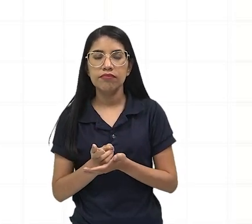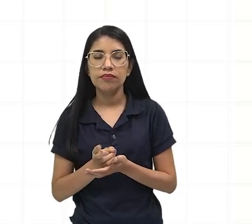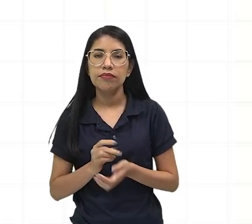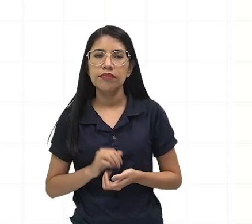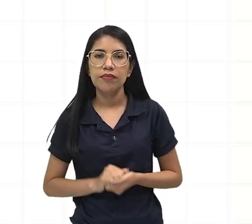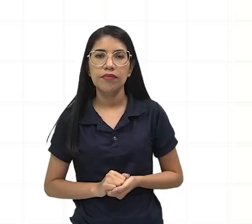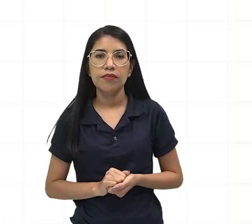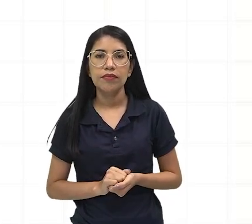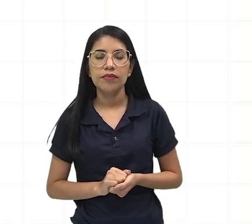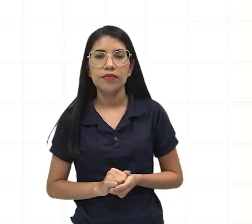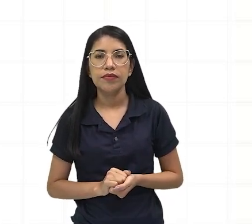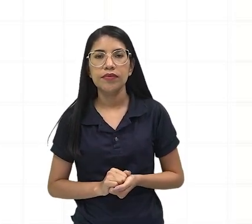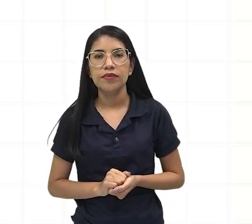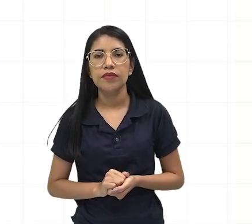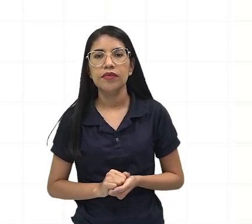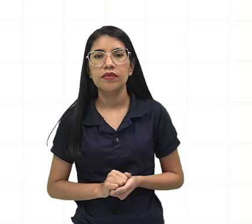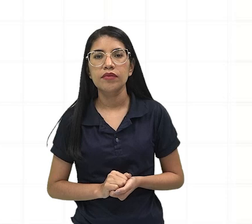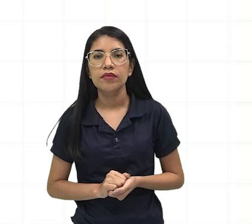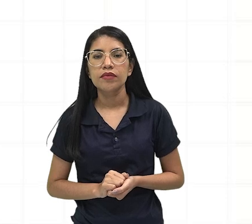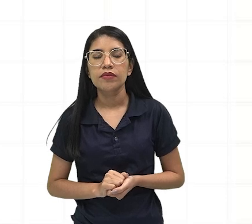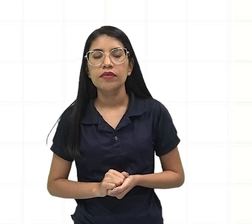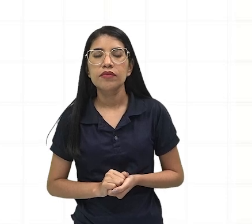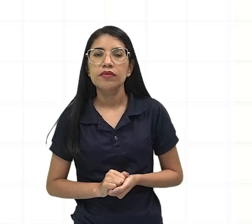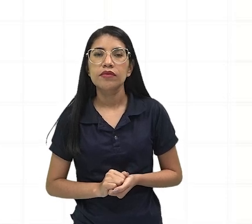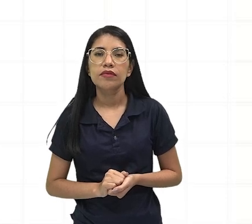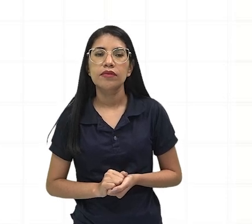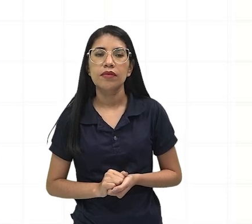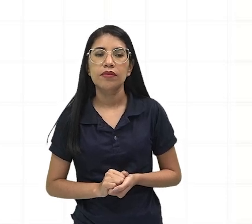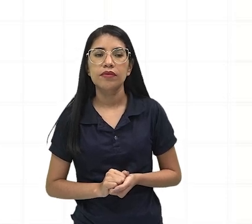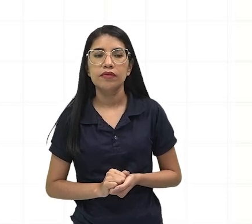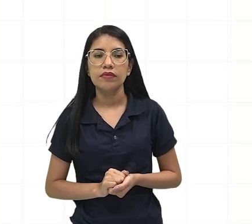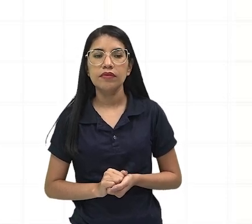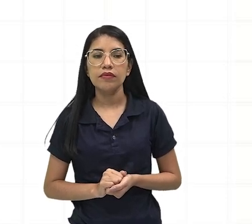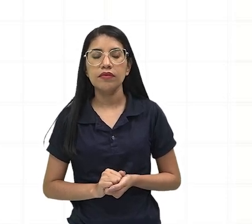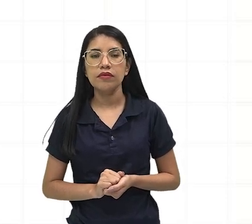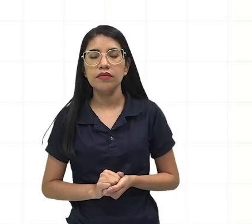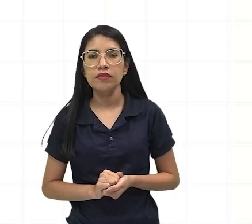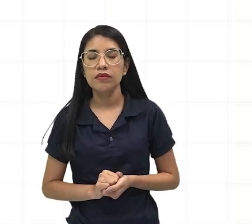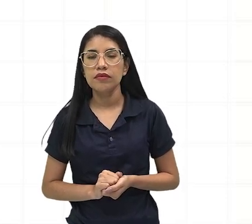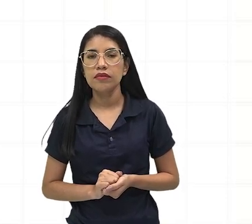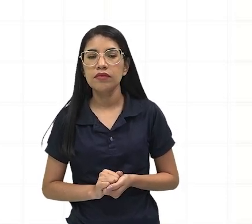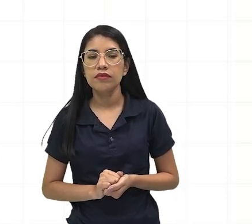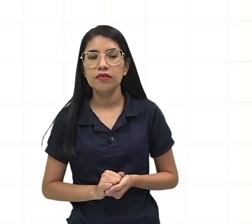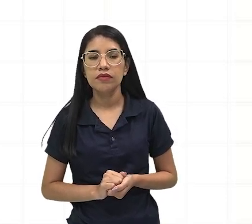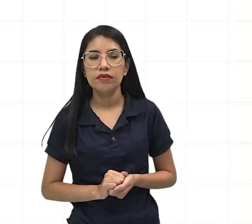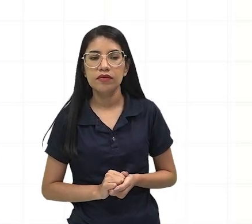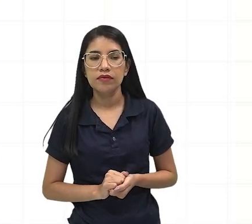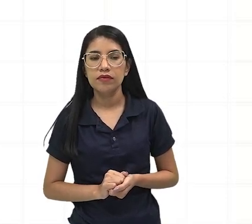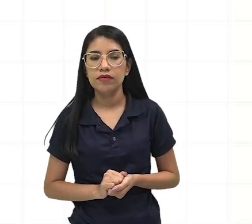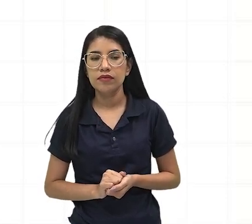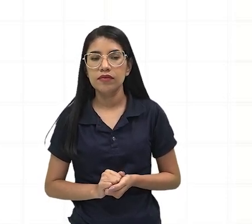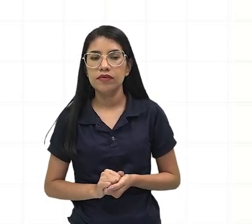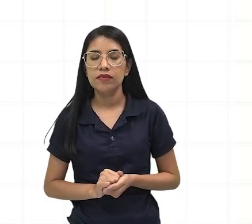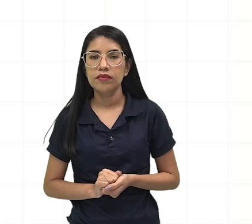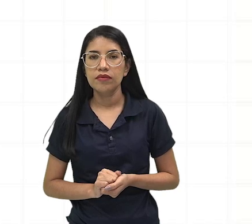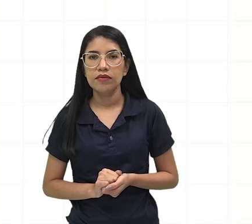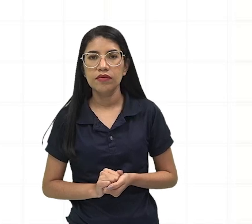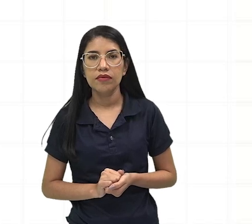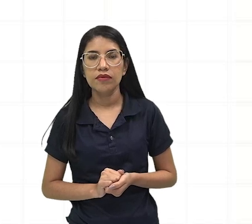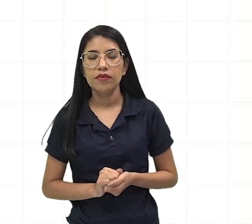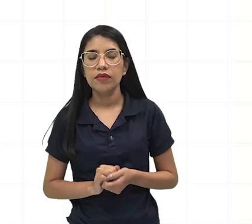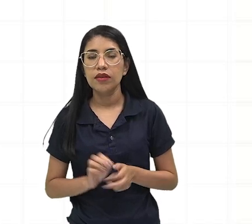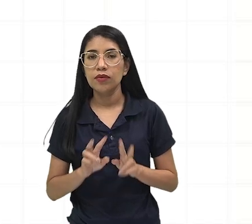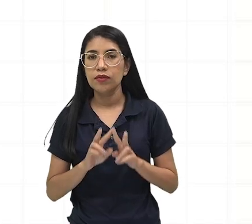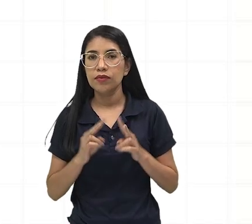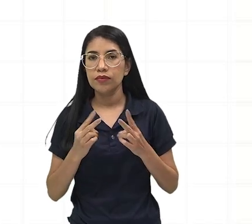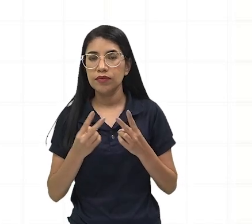Tá? Sempre será o círculo. Nós vimos que para calcular o volume, a área de um